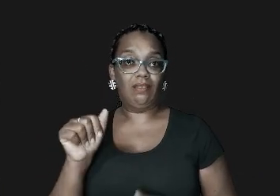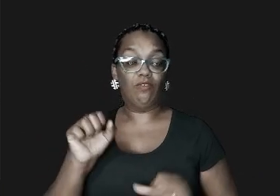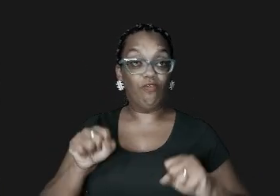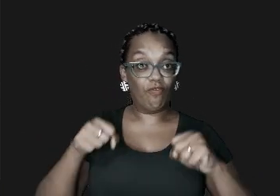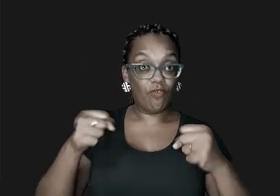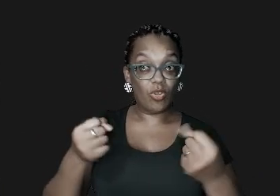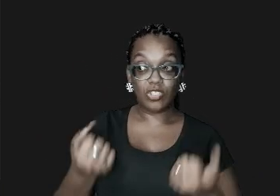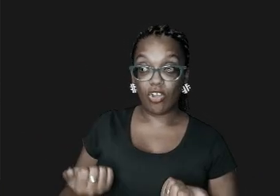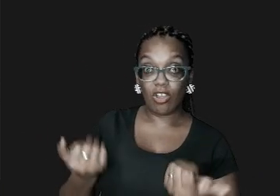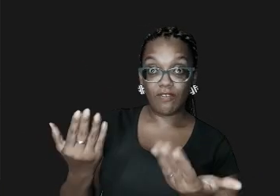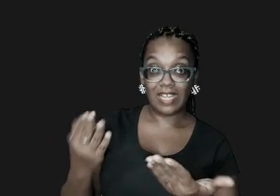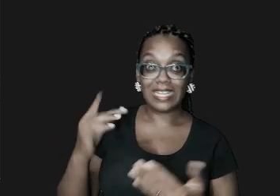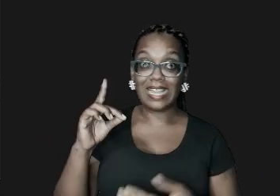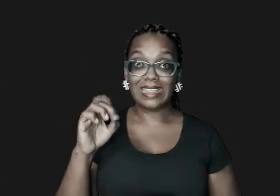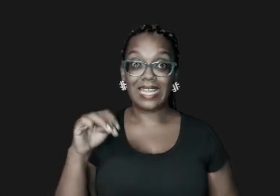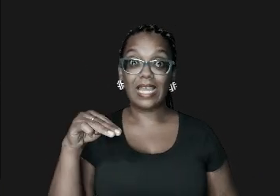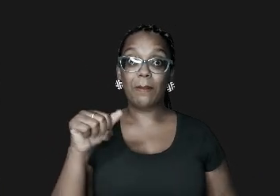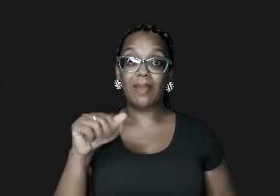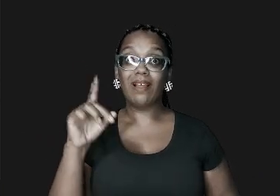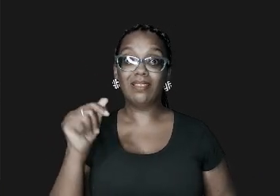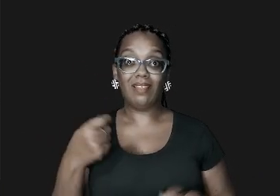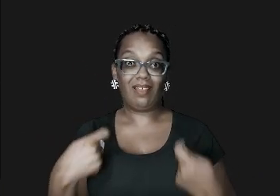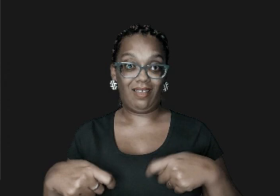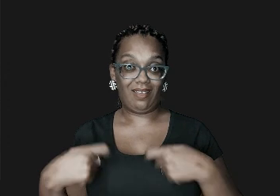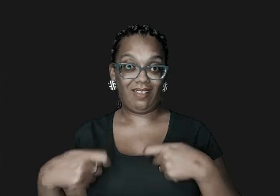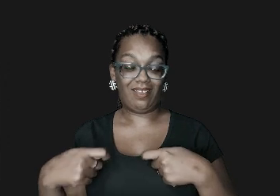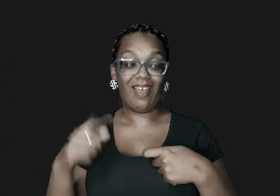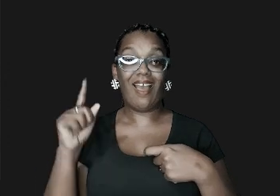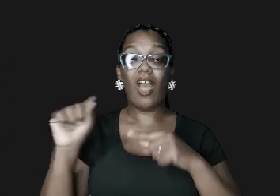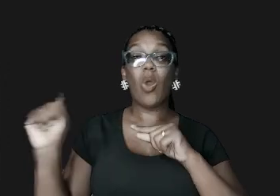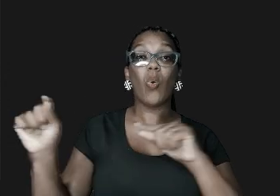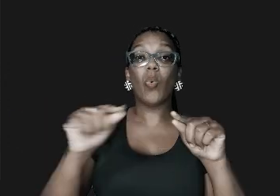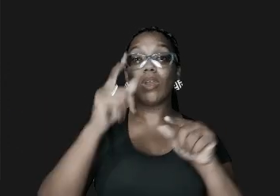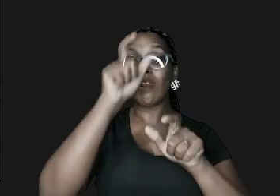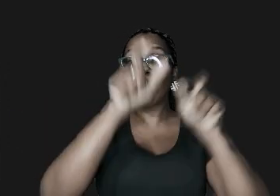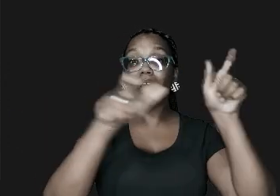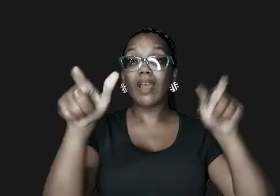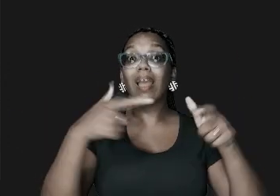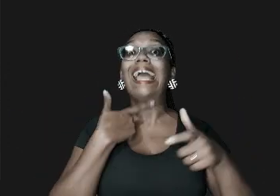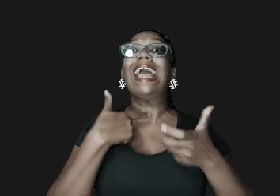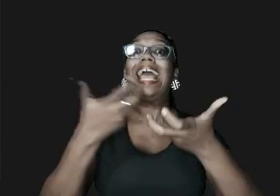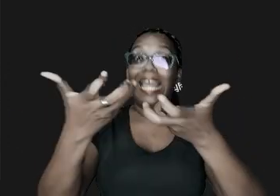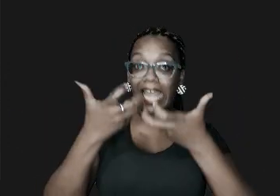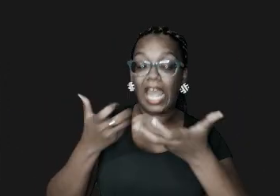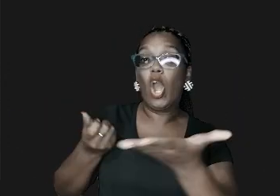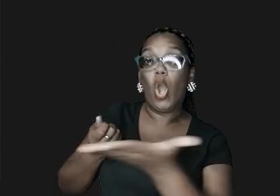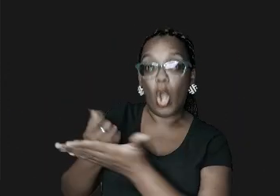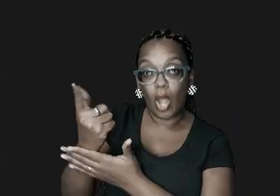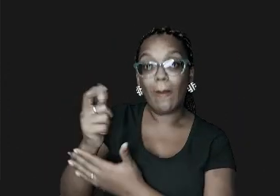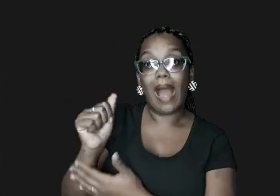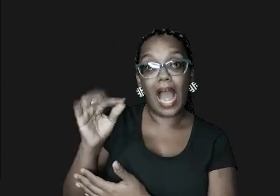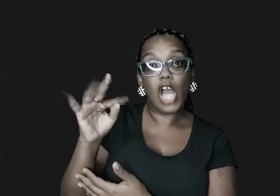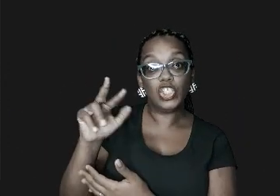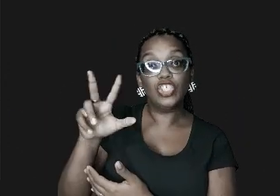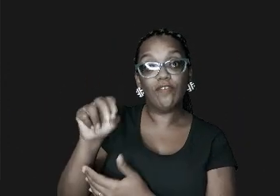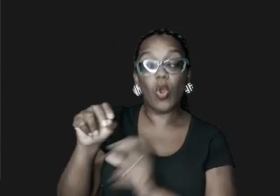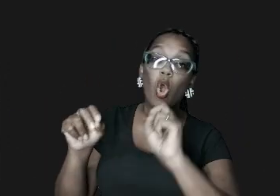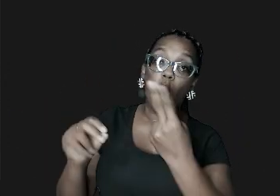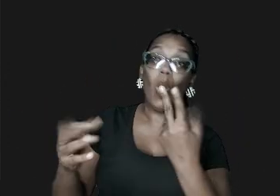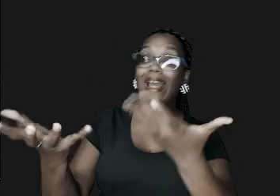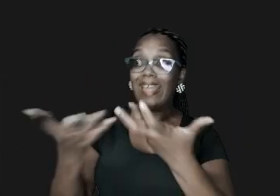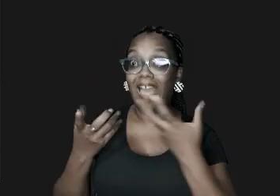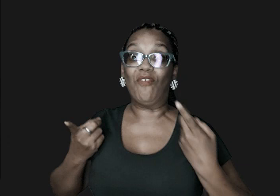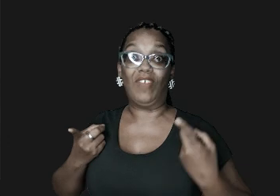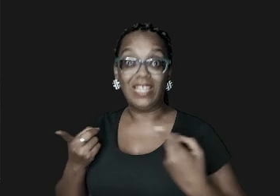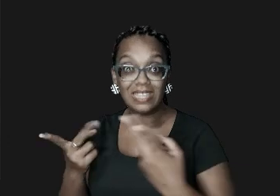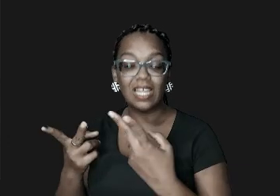de oferta e demanda forças de oferta e demanda leia-se como aquelas em que o sujeito de fato quer